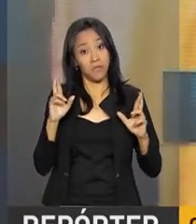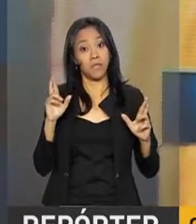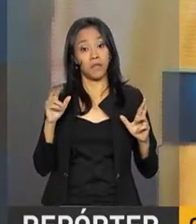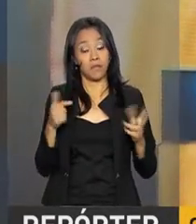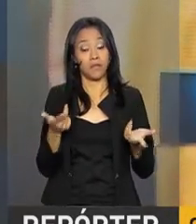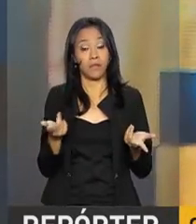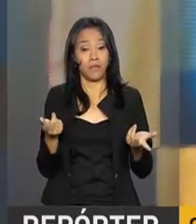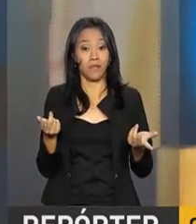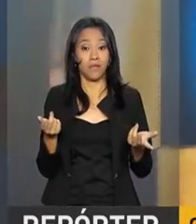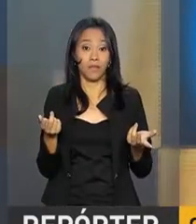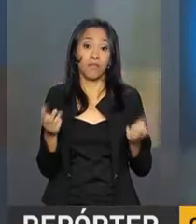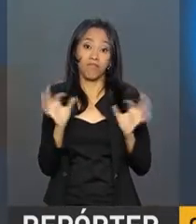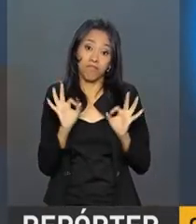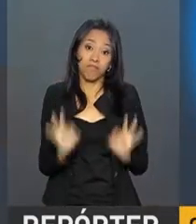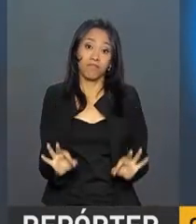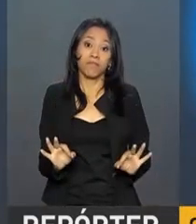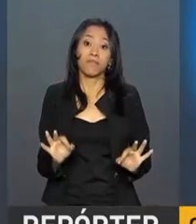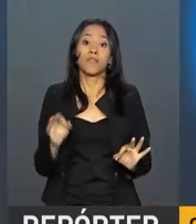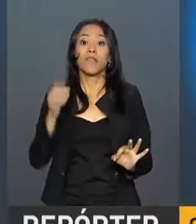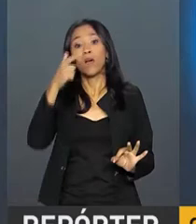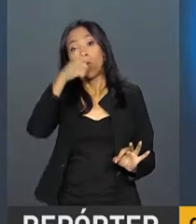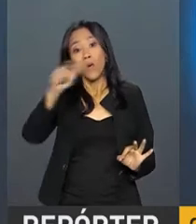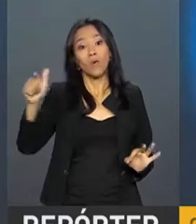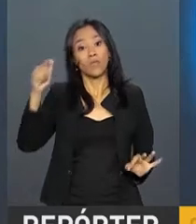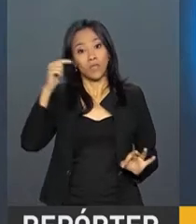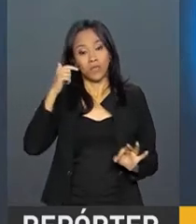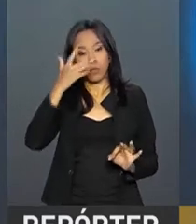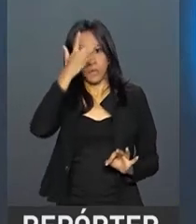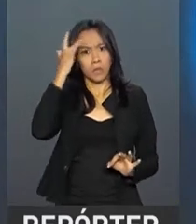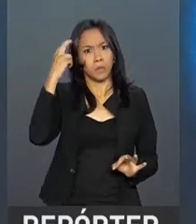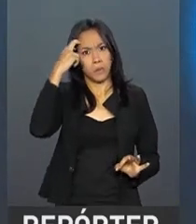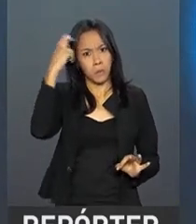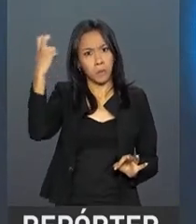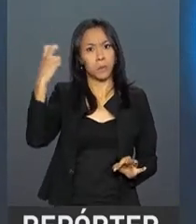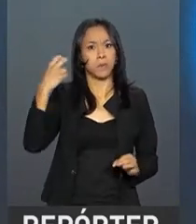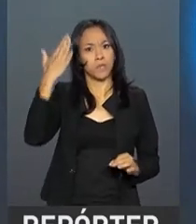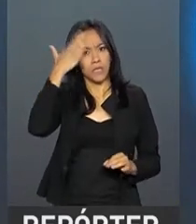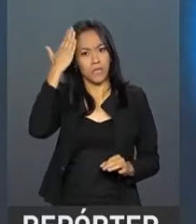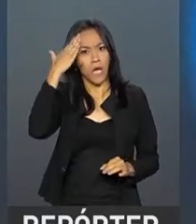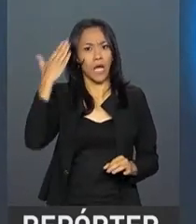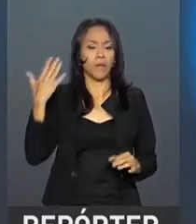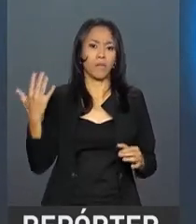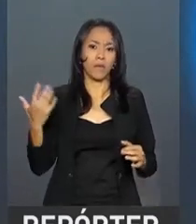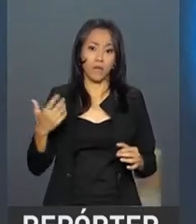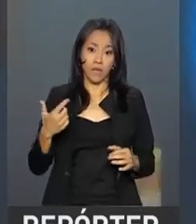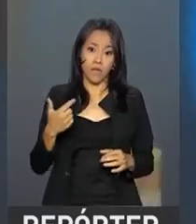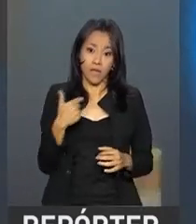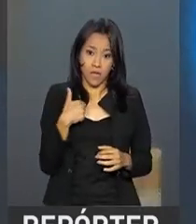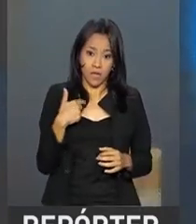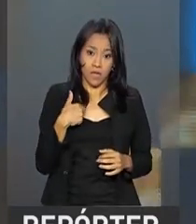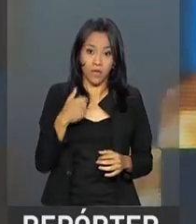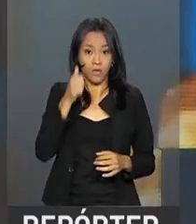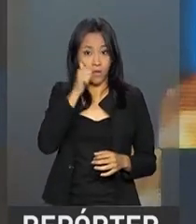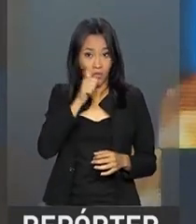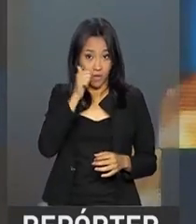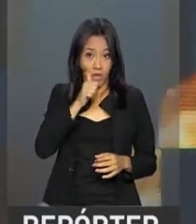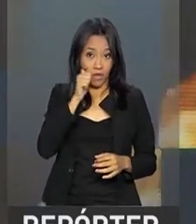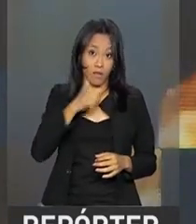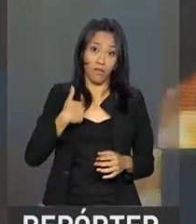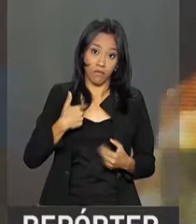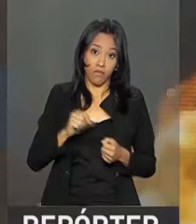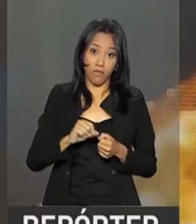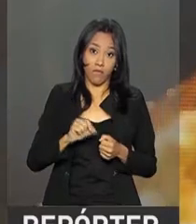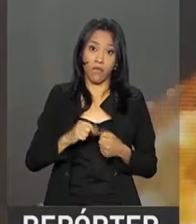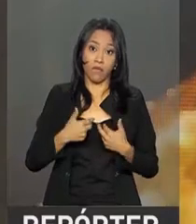sirva realmente também para atrair talentos né eu me vejo assim contemplada enquanto uma mulher realizadora